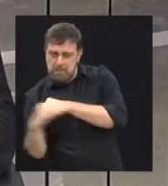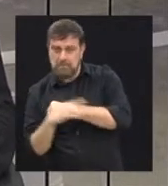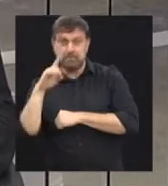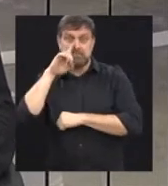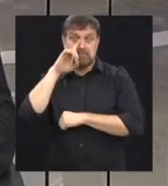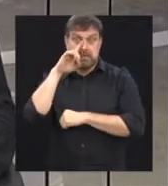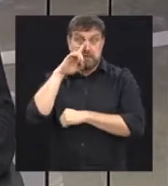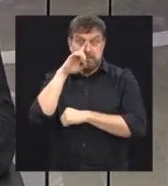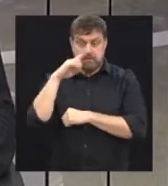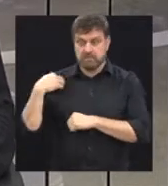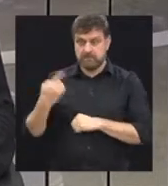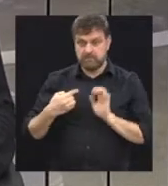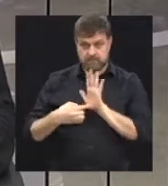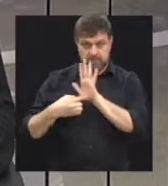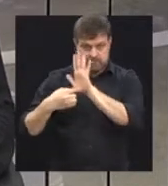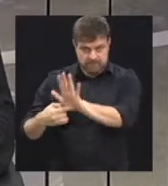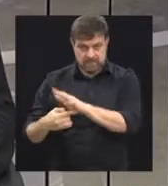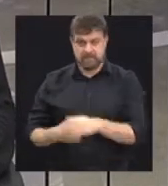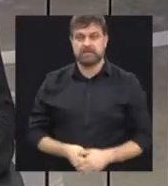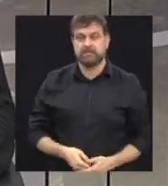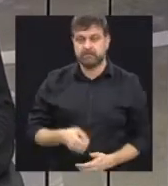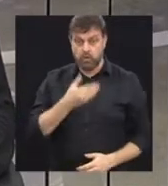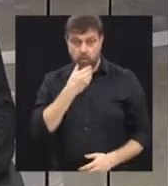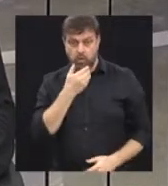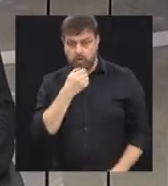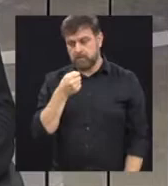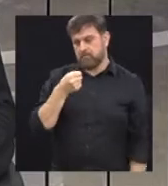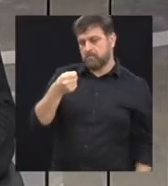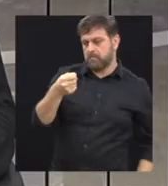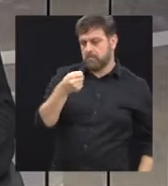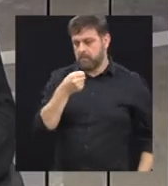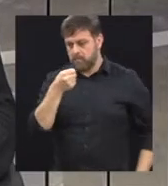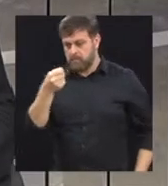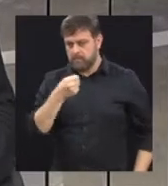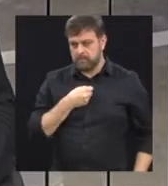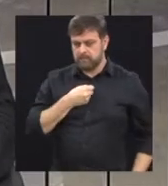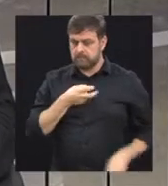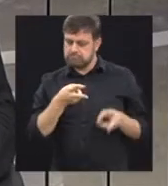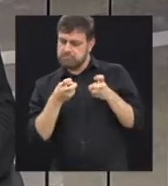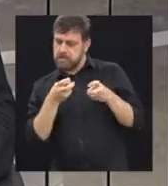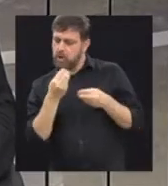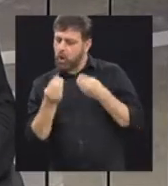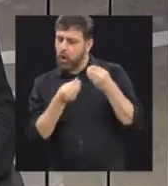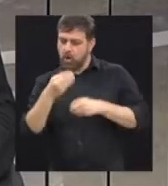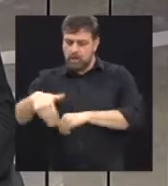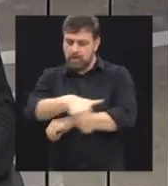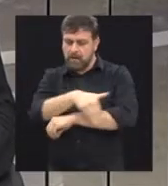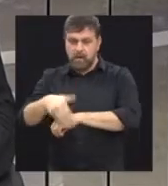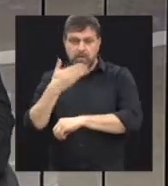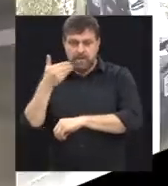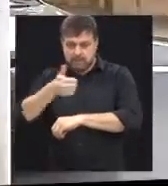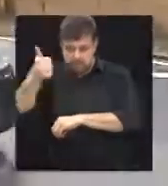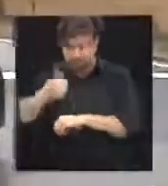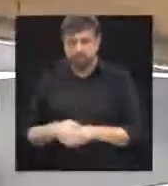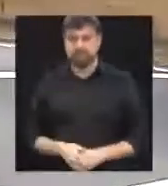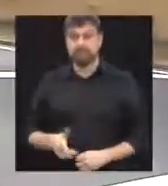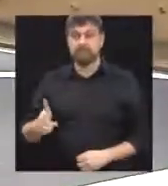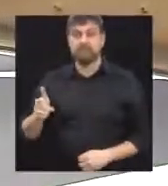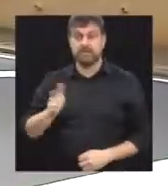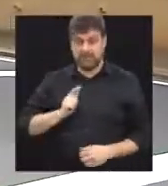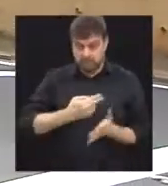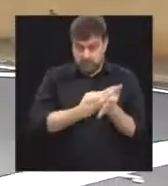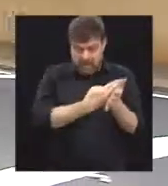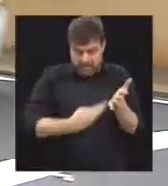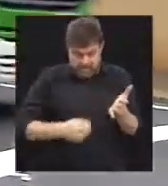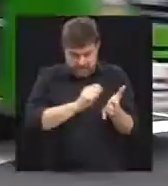para o pessoal de casa. O repórter Michael Vancini foi conferir essa melhoria que foi feita ali na frente da entidade. Através de um